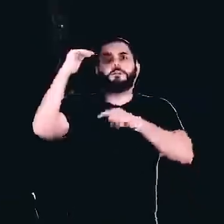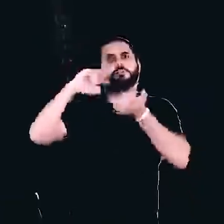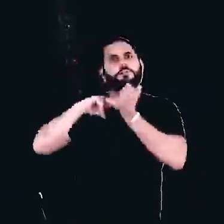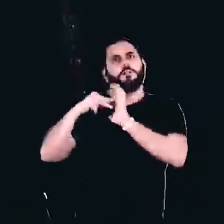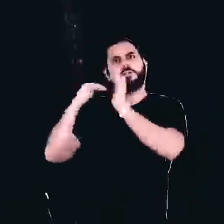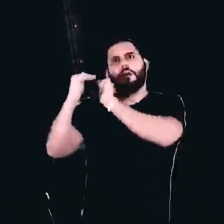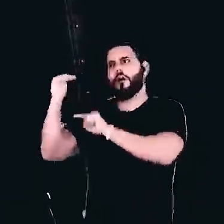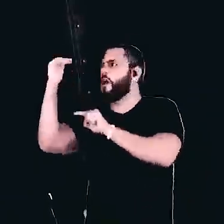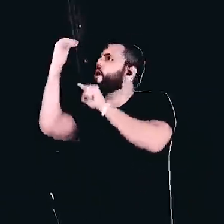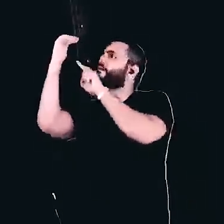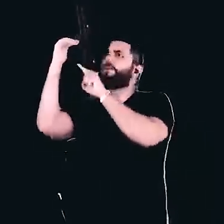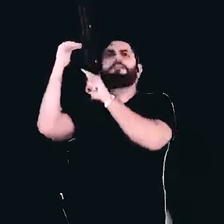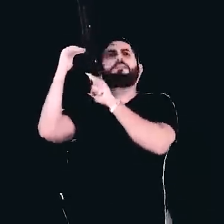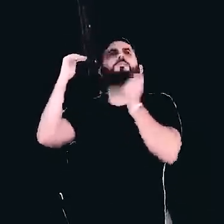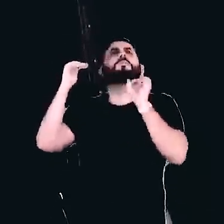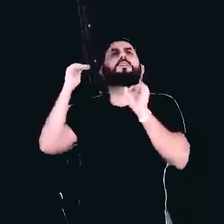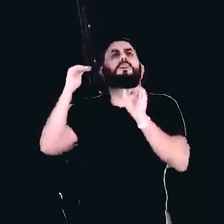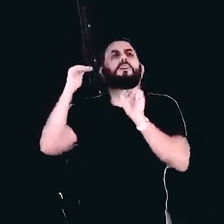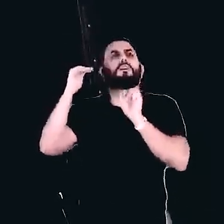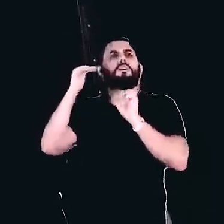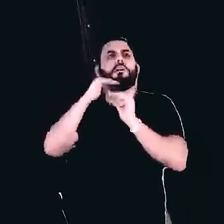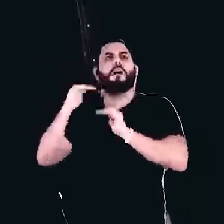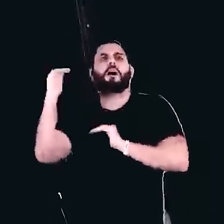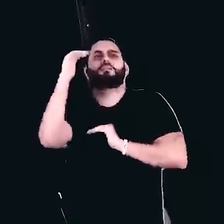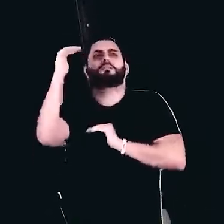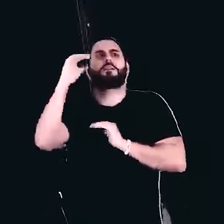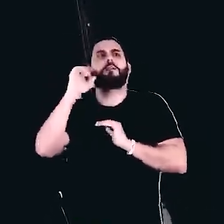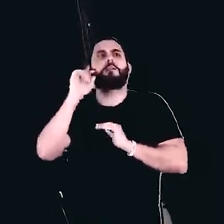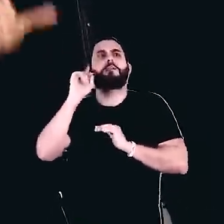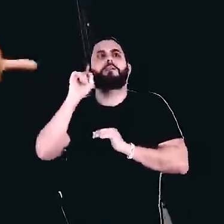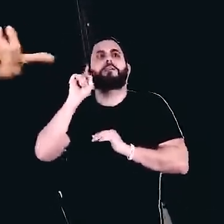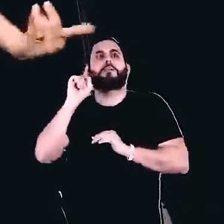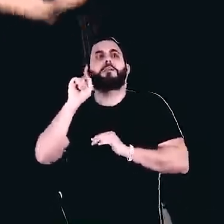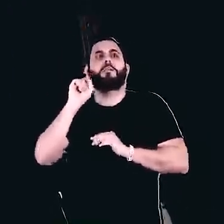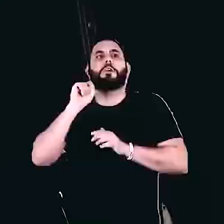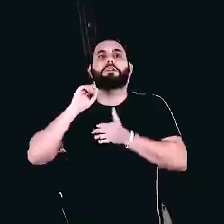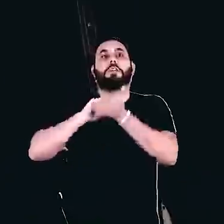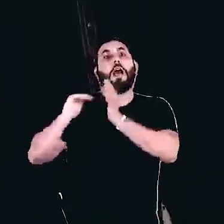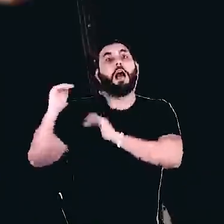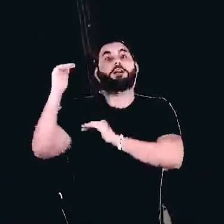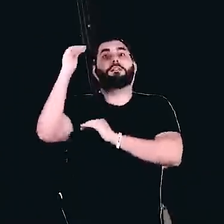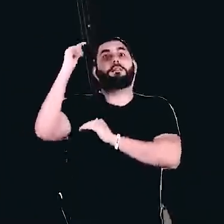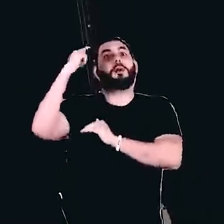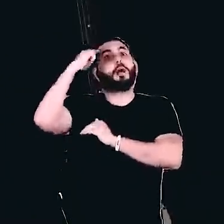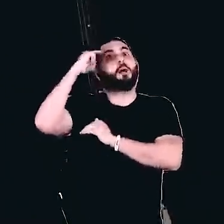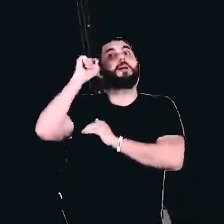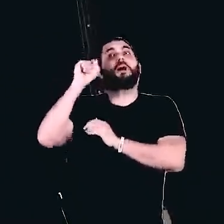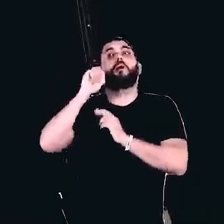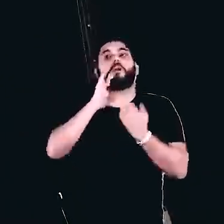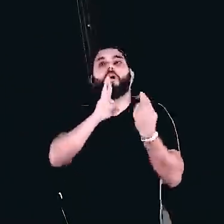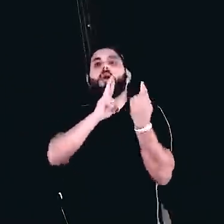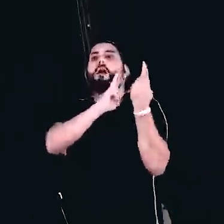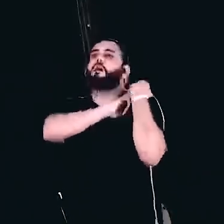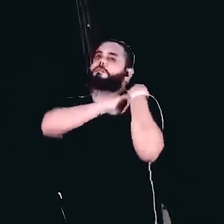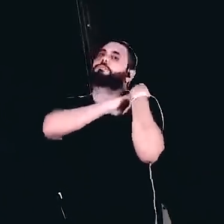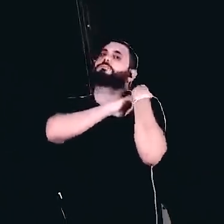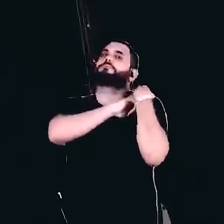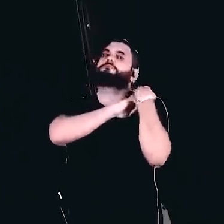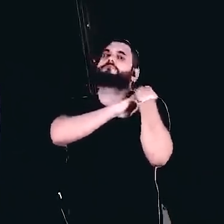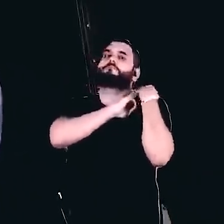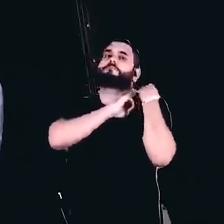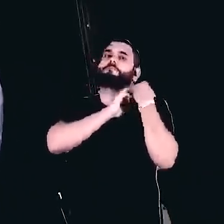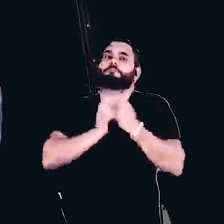cabeça do lar fosse um sinônimo de superioridade, quando na verdade ser o cabeça do lar é um sinônimo de